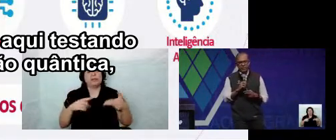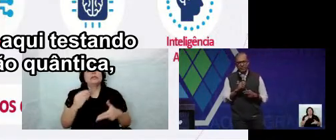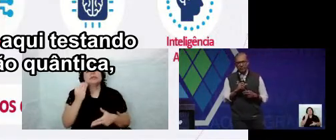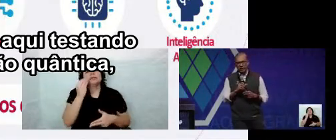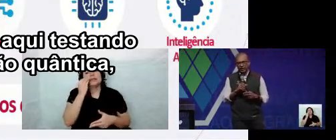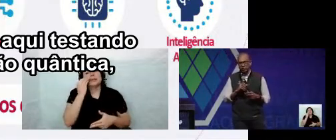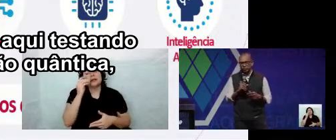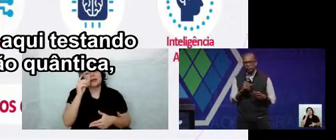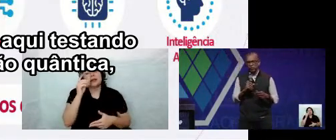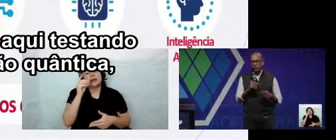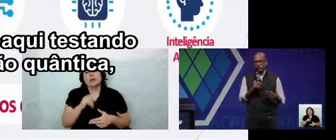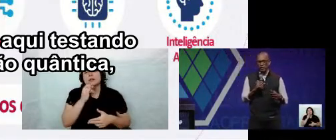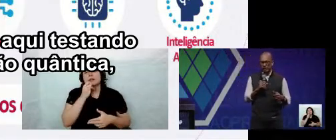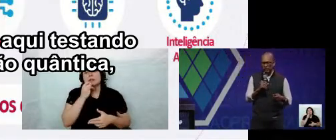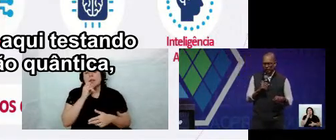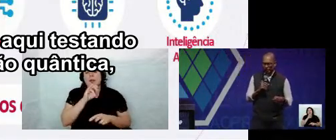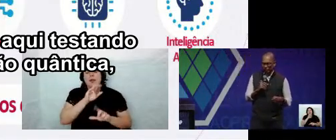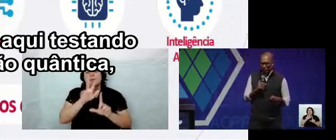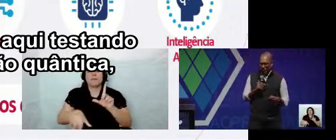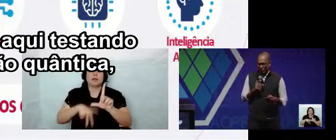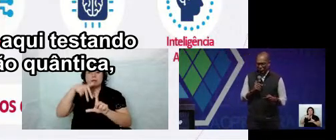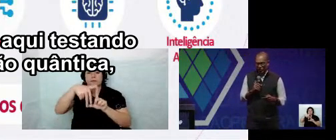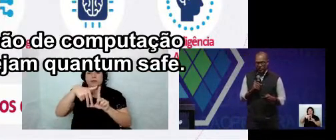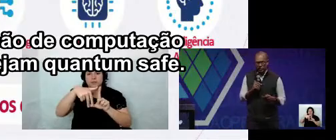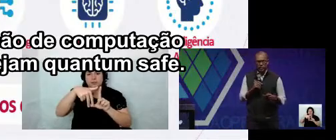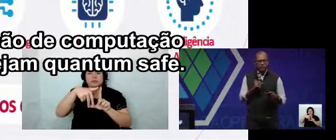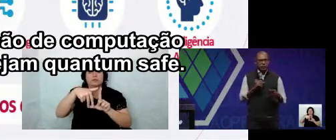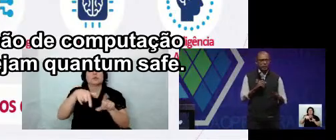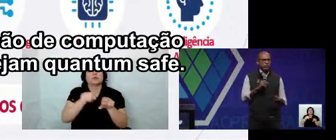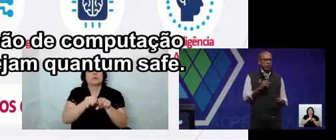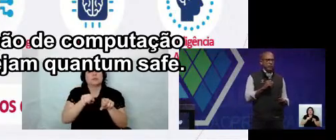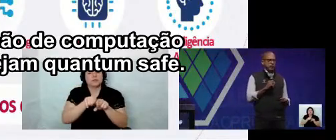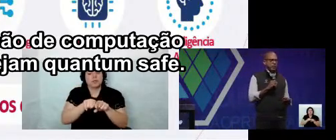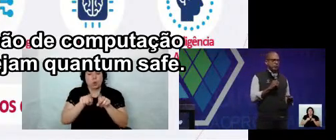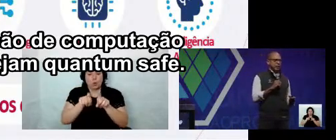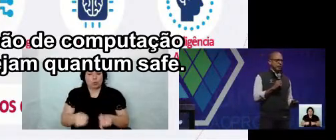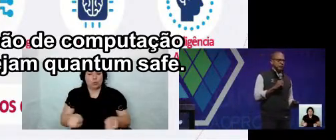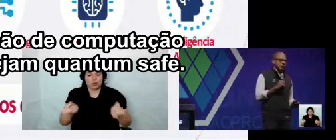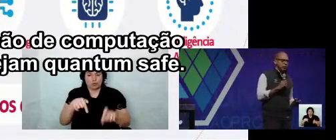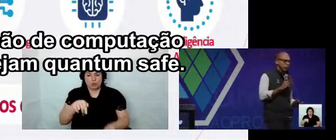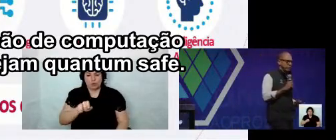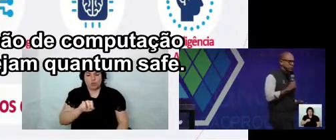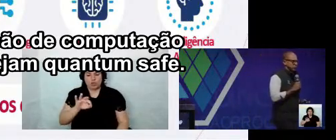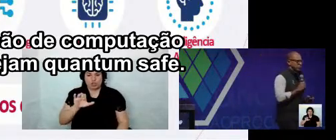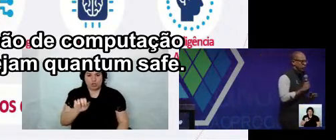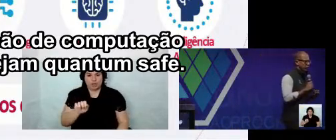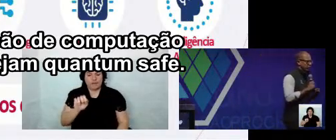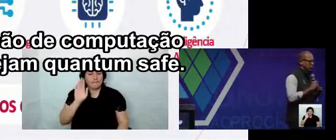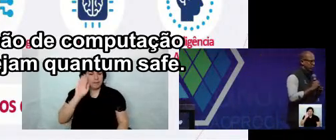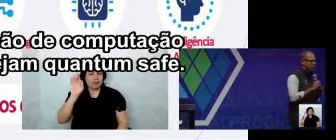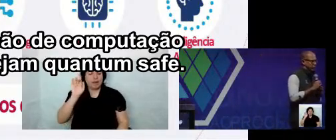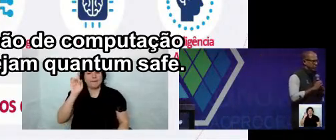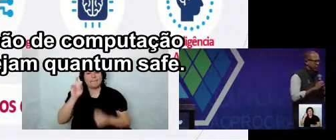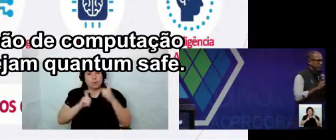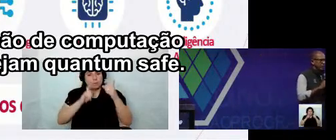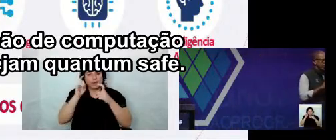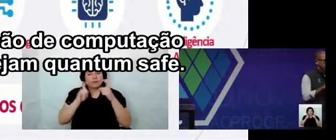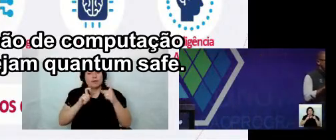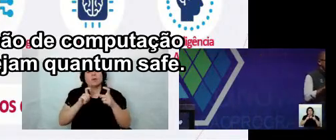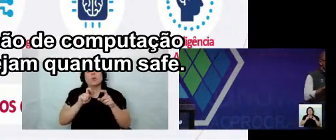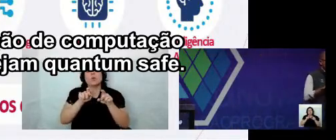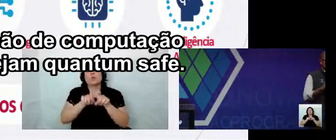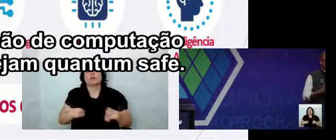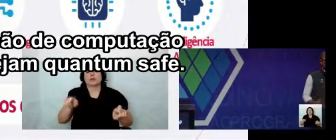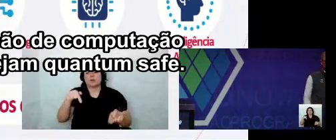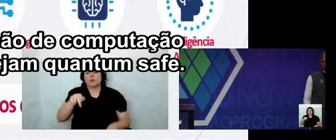como metaverso e computação quântica, principalmente a parte de preocupação de computação quântica aqui